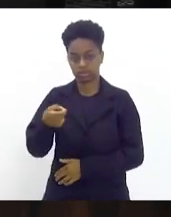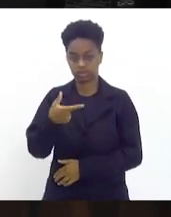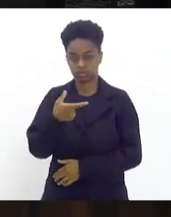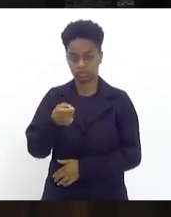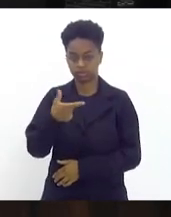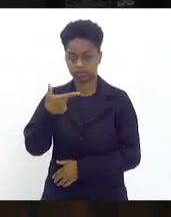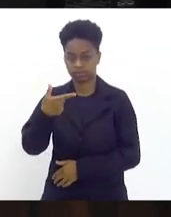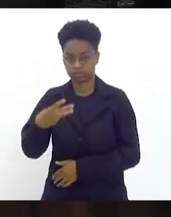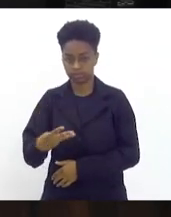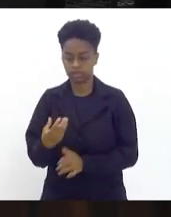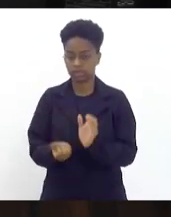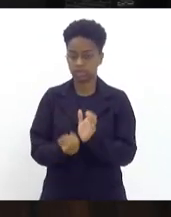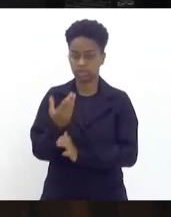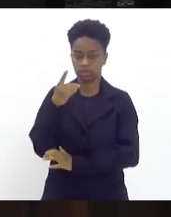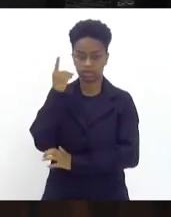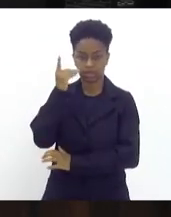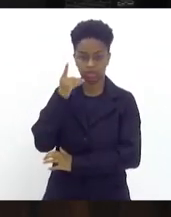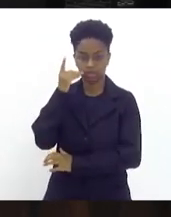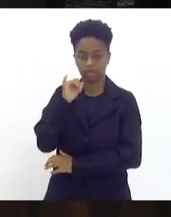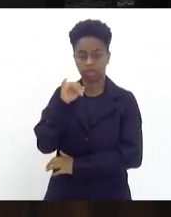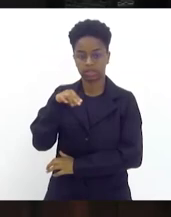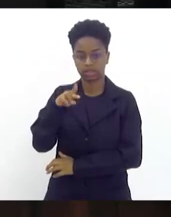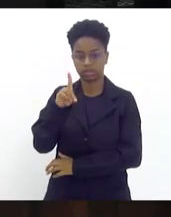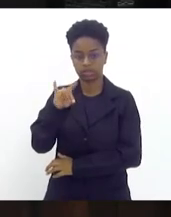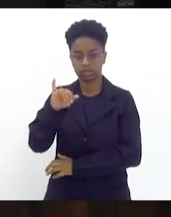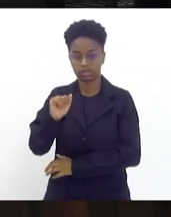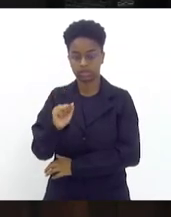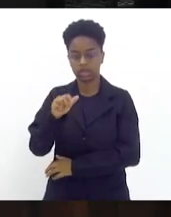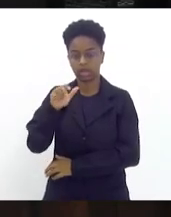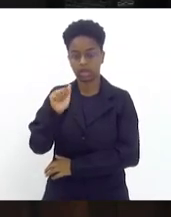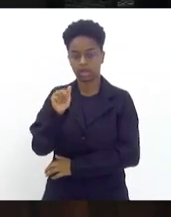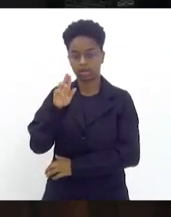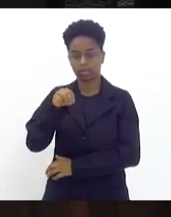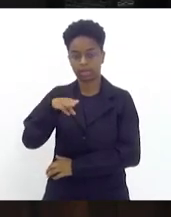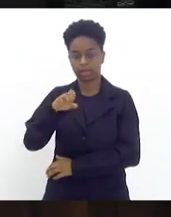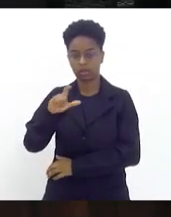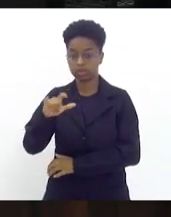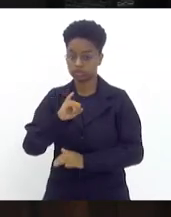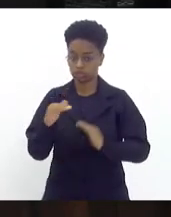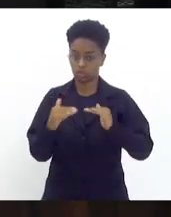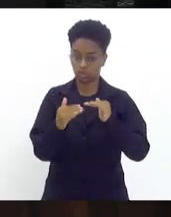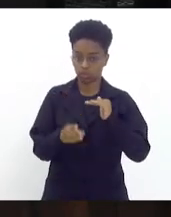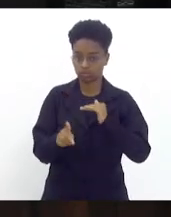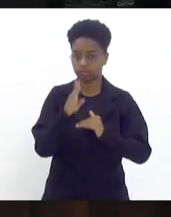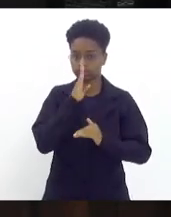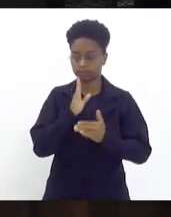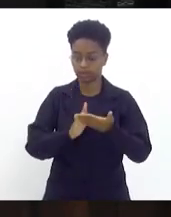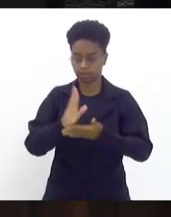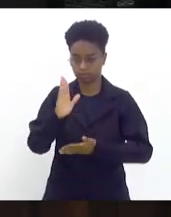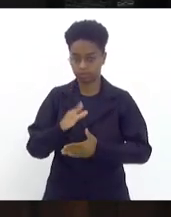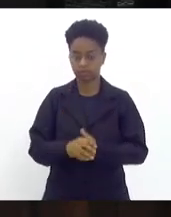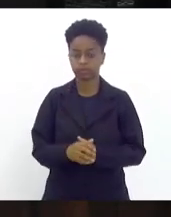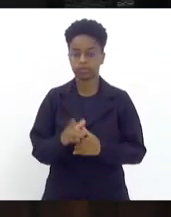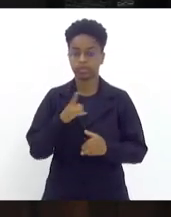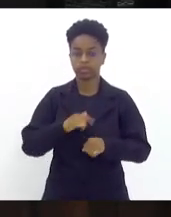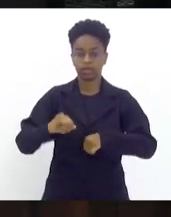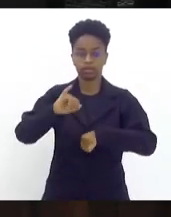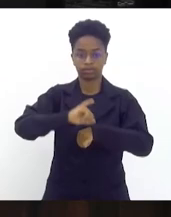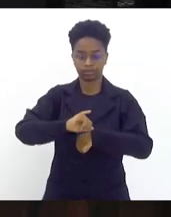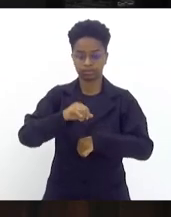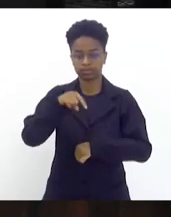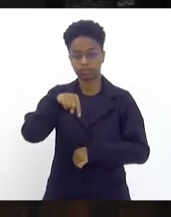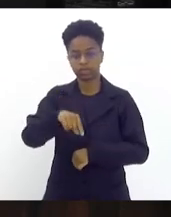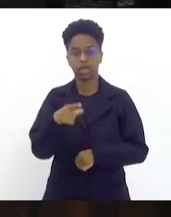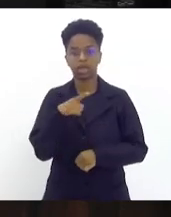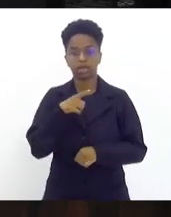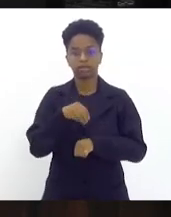de autoria da deputada índia armellar coisas que a própria irmã dele como estão aprovado a sobre a mesa